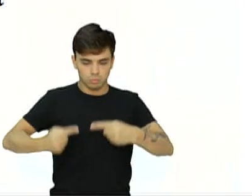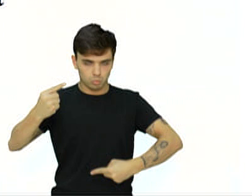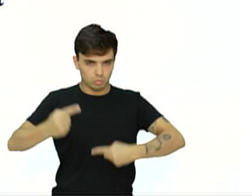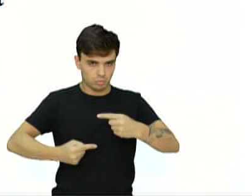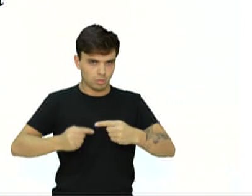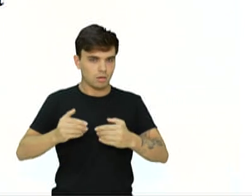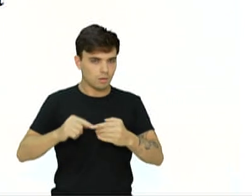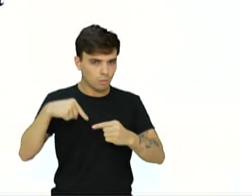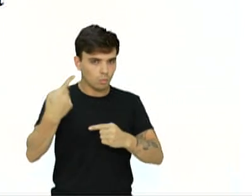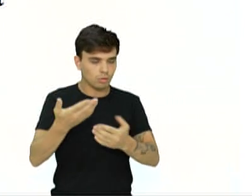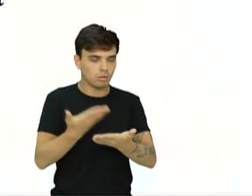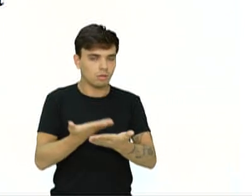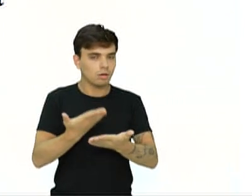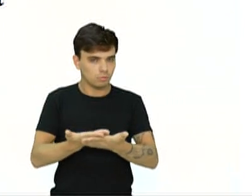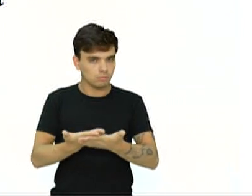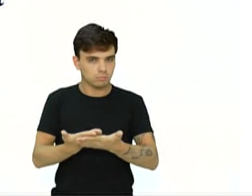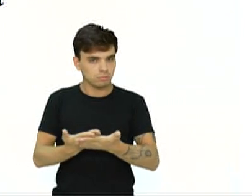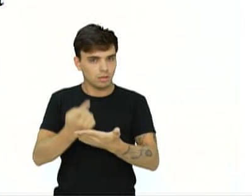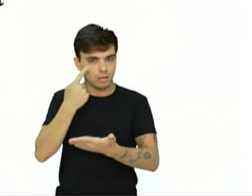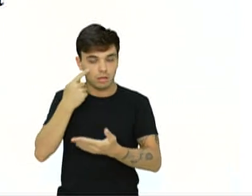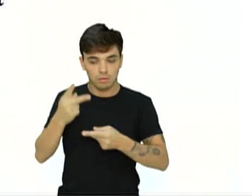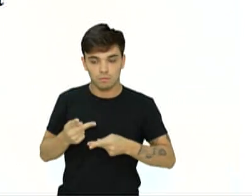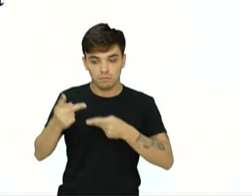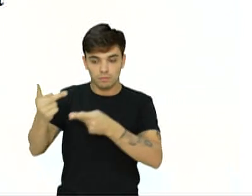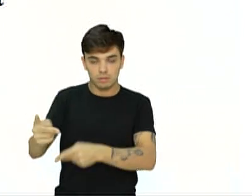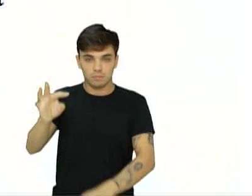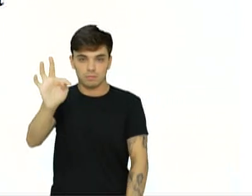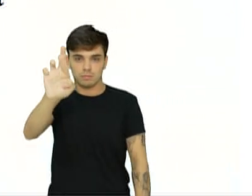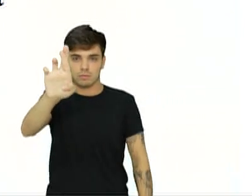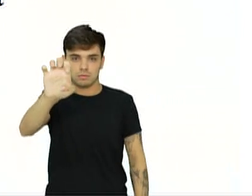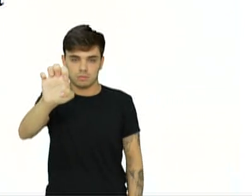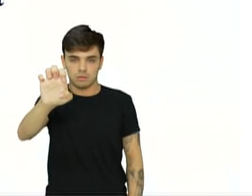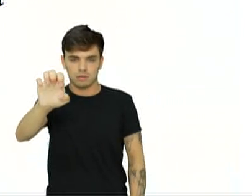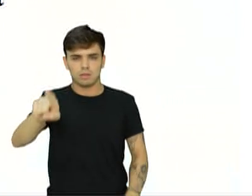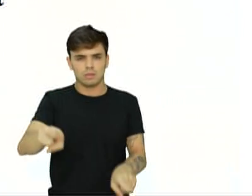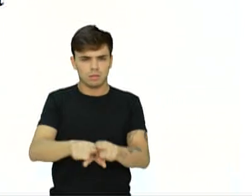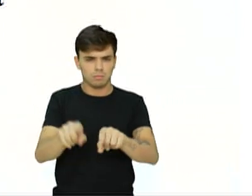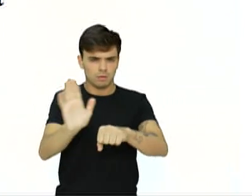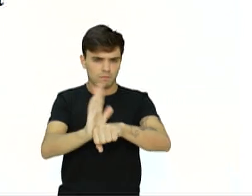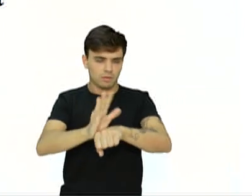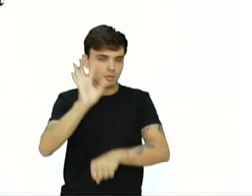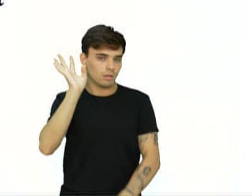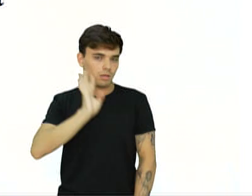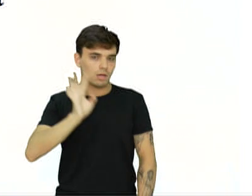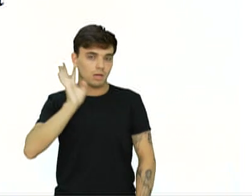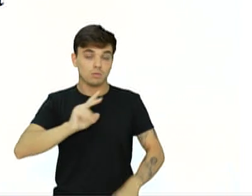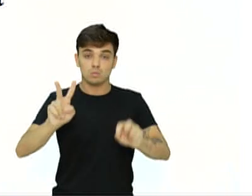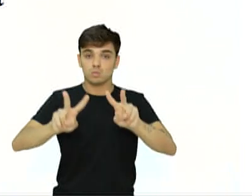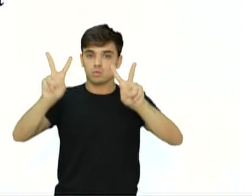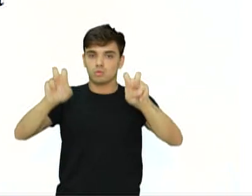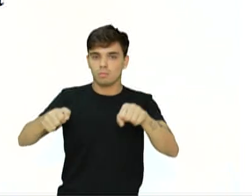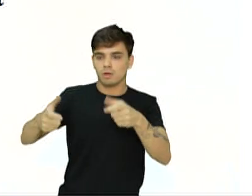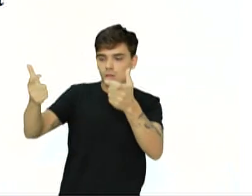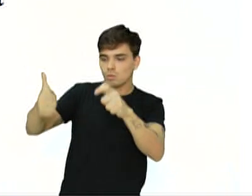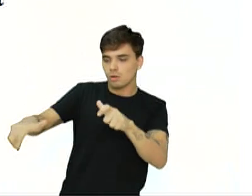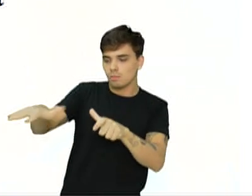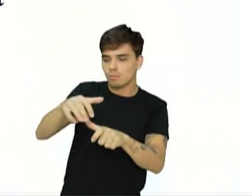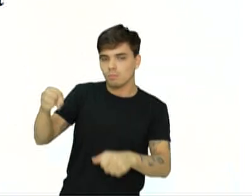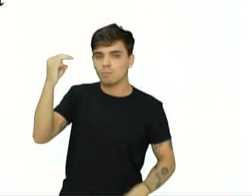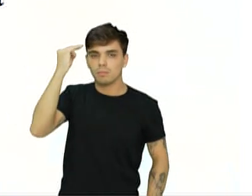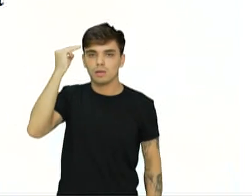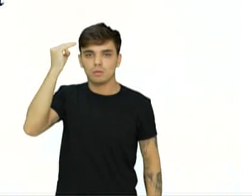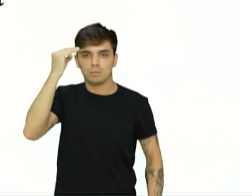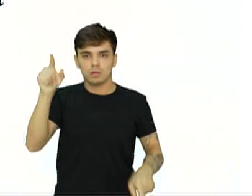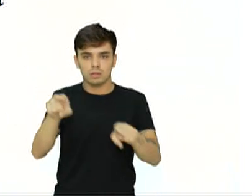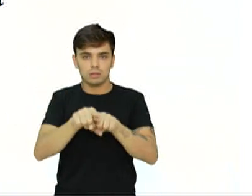discutir na nossa próxima aula. Visitamos o TRE, um vídeo muito legal aí sobre o espaço de memória